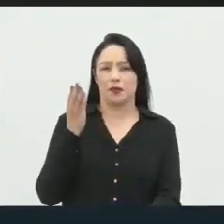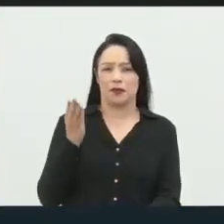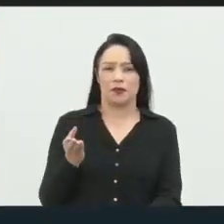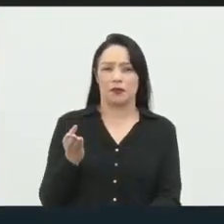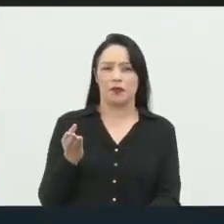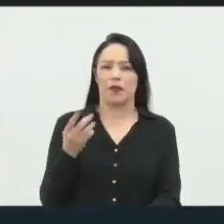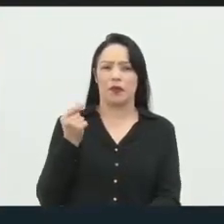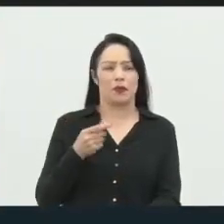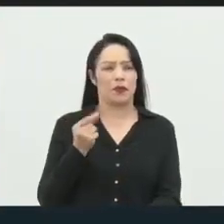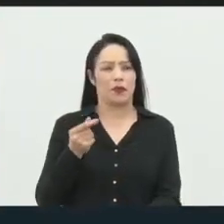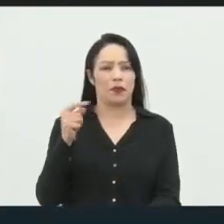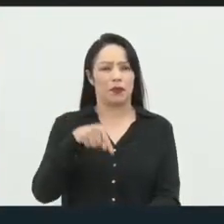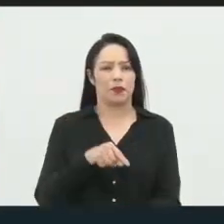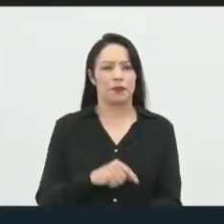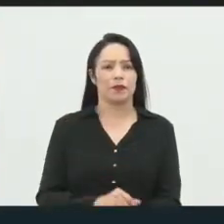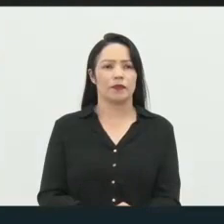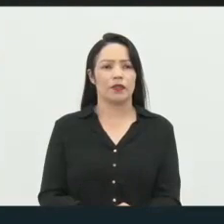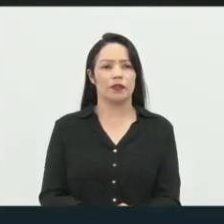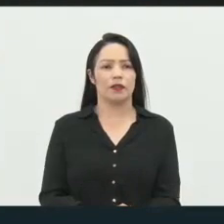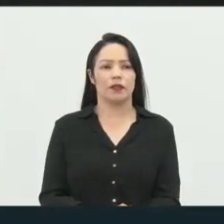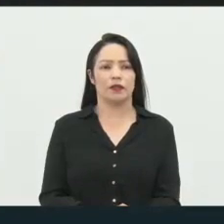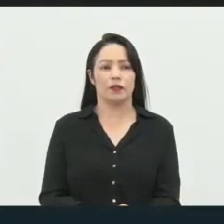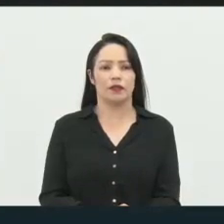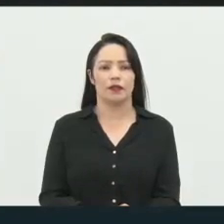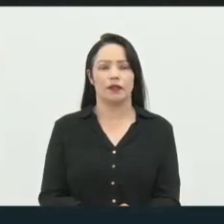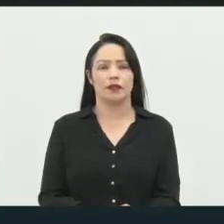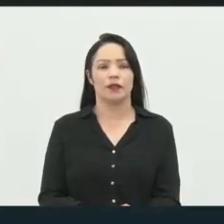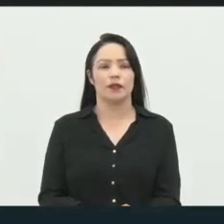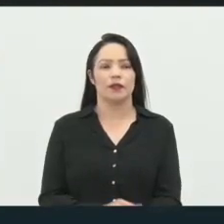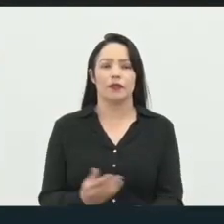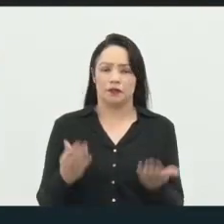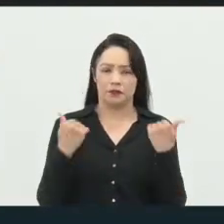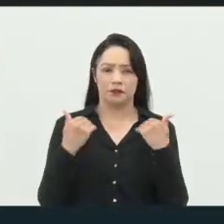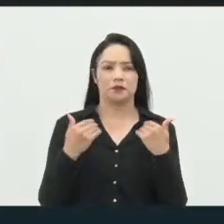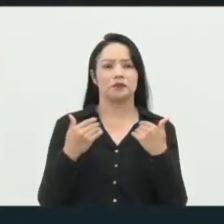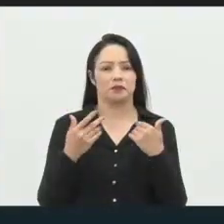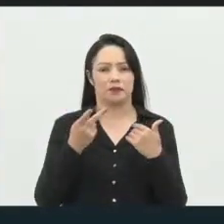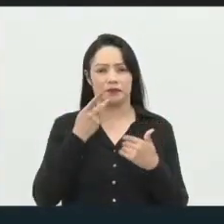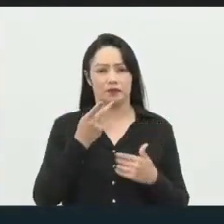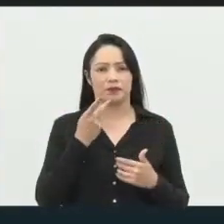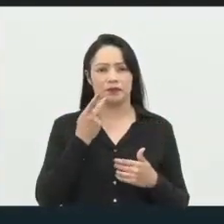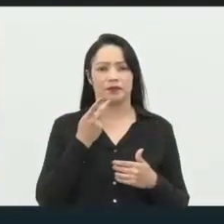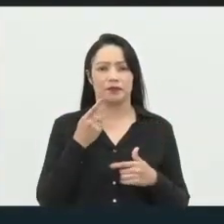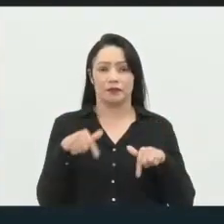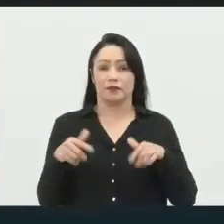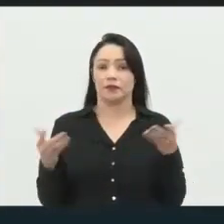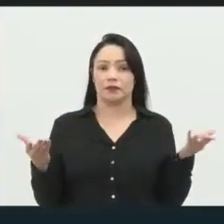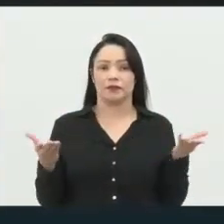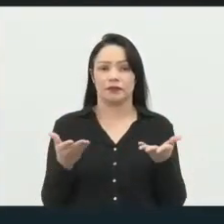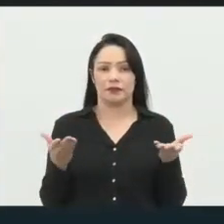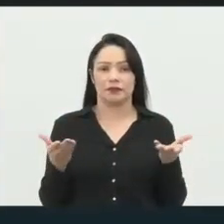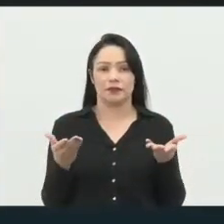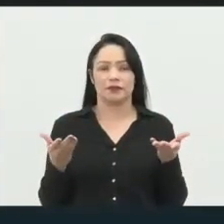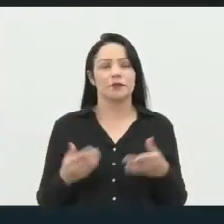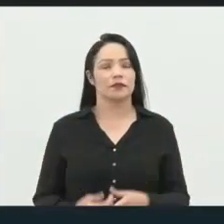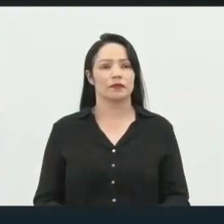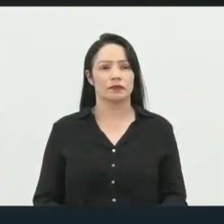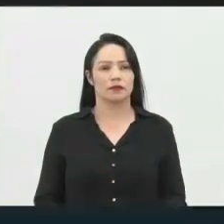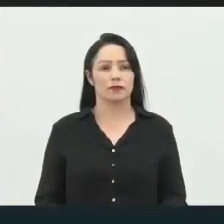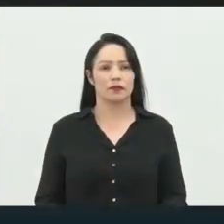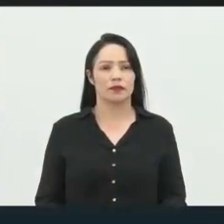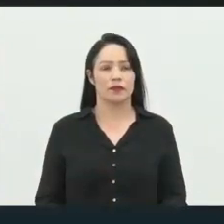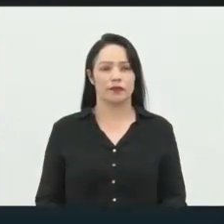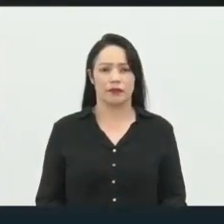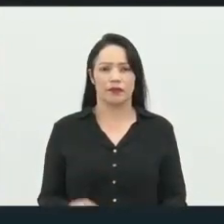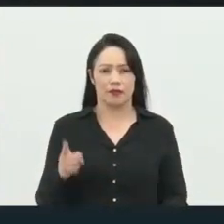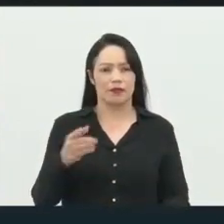não vem aqui Vereador Jorginho é vamos falar do momento que a gente vive vossa excelência tem o